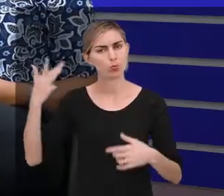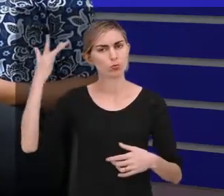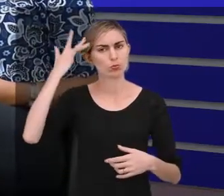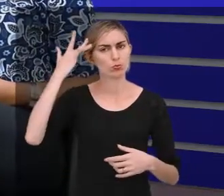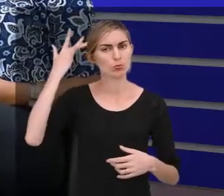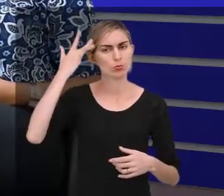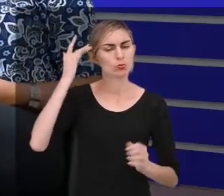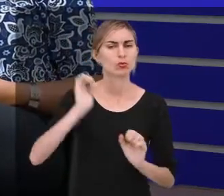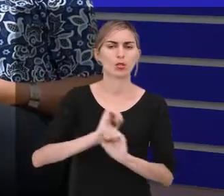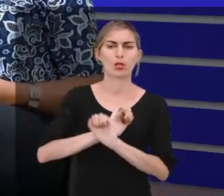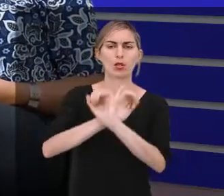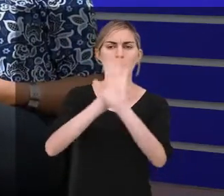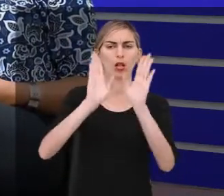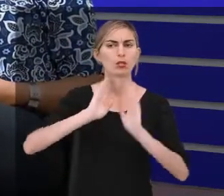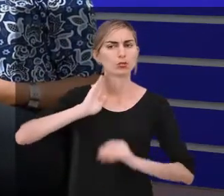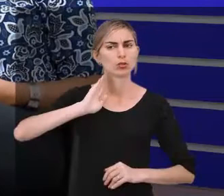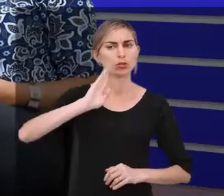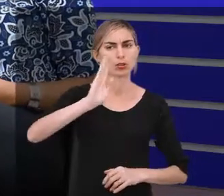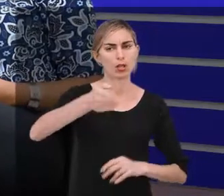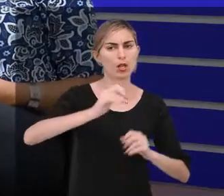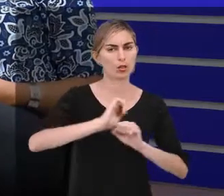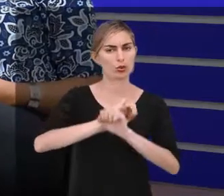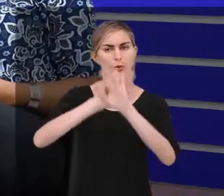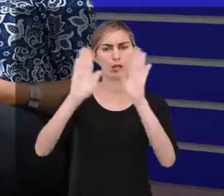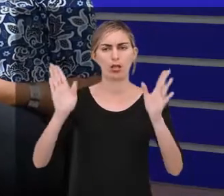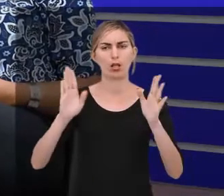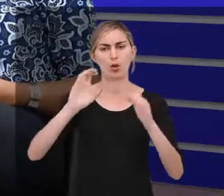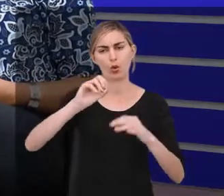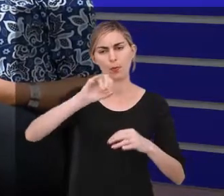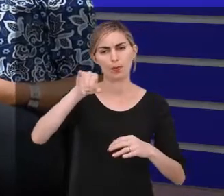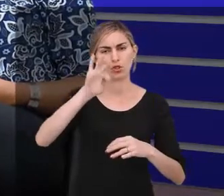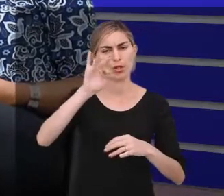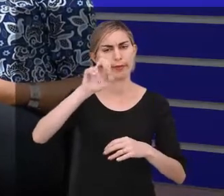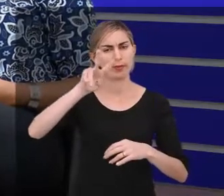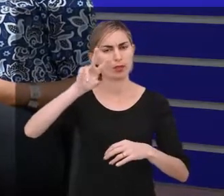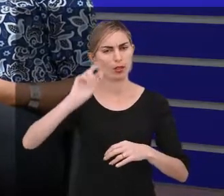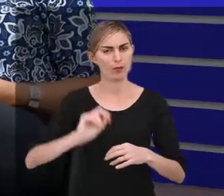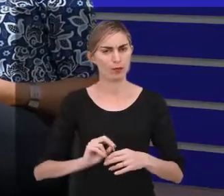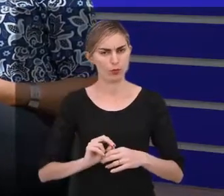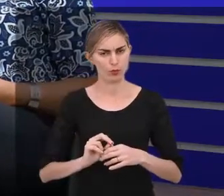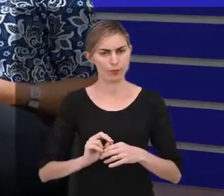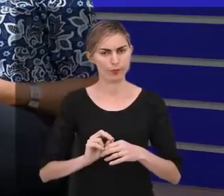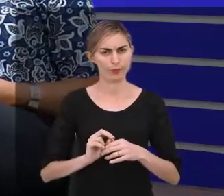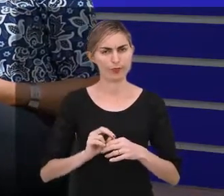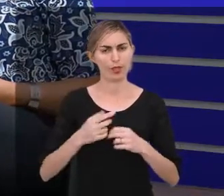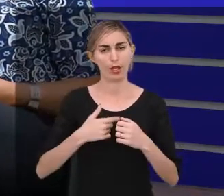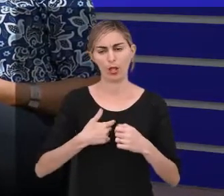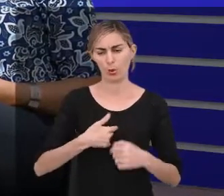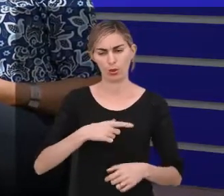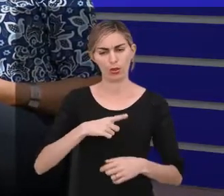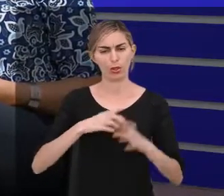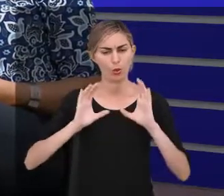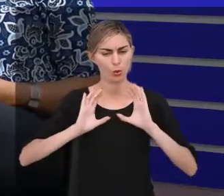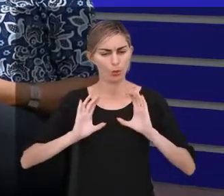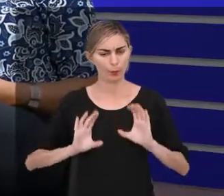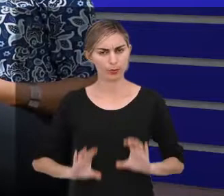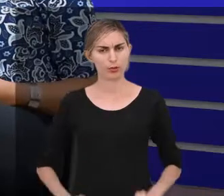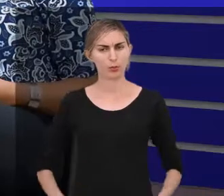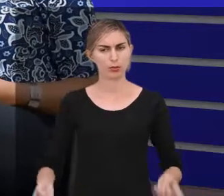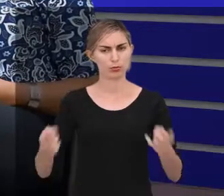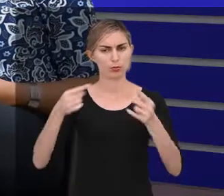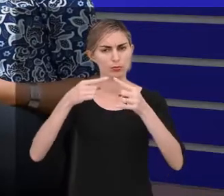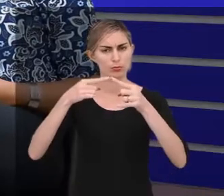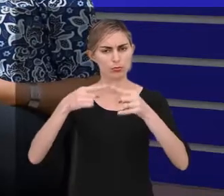maduro, transparente, direto, claro, objetivo. Ser assertivo significa que eu tenho um comportamento